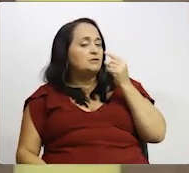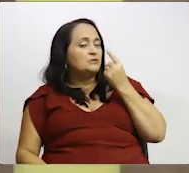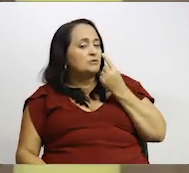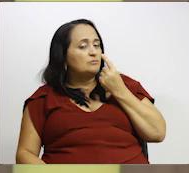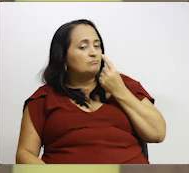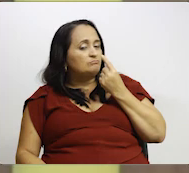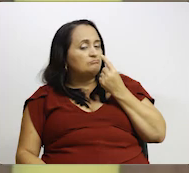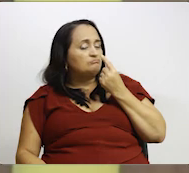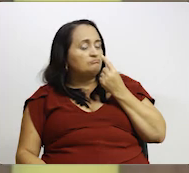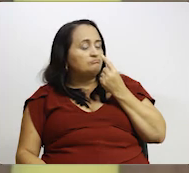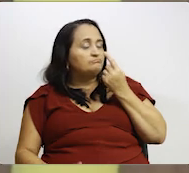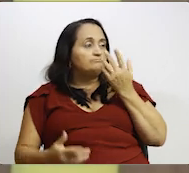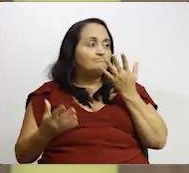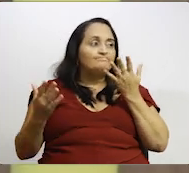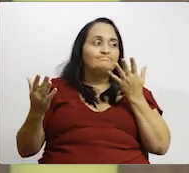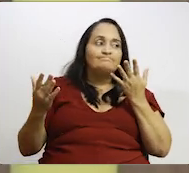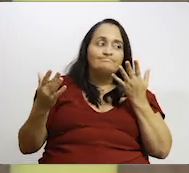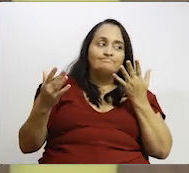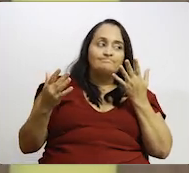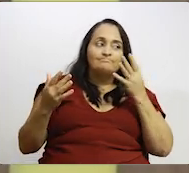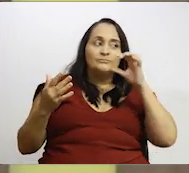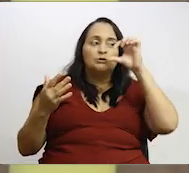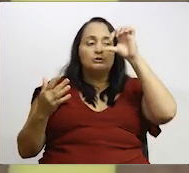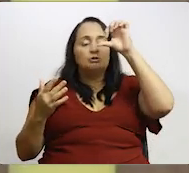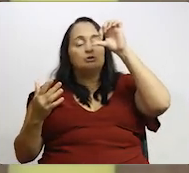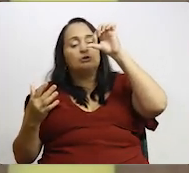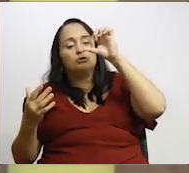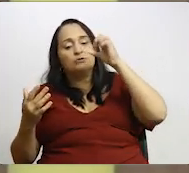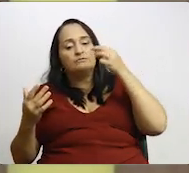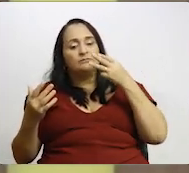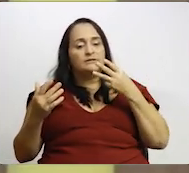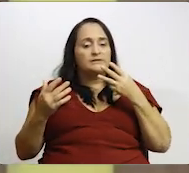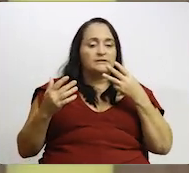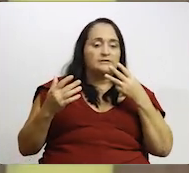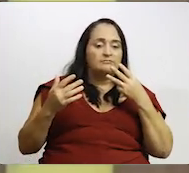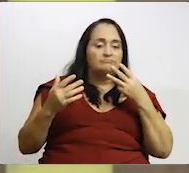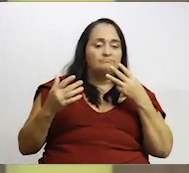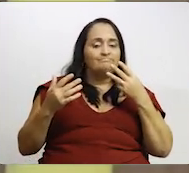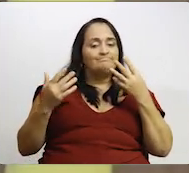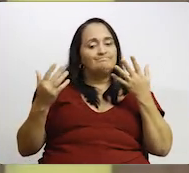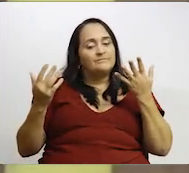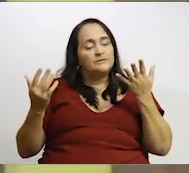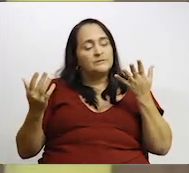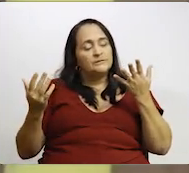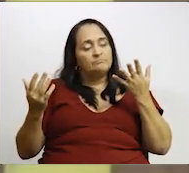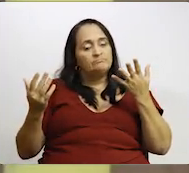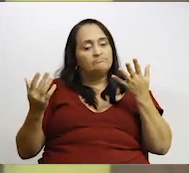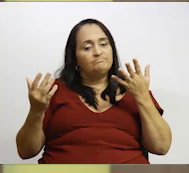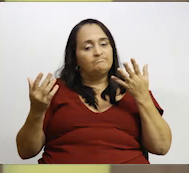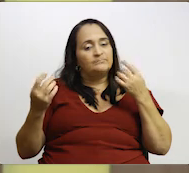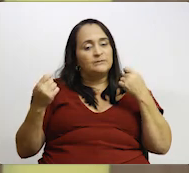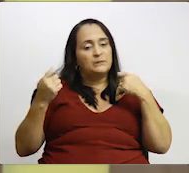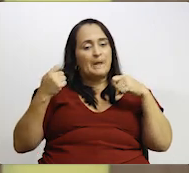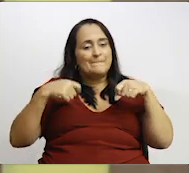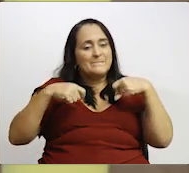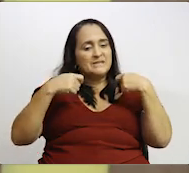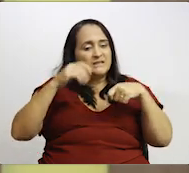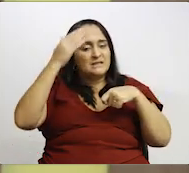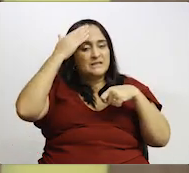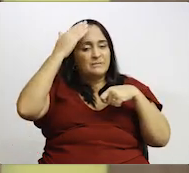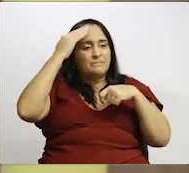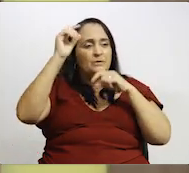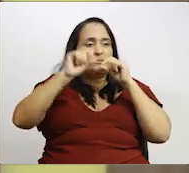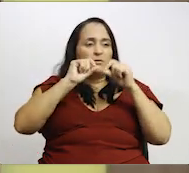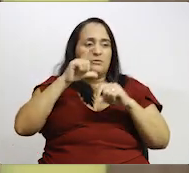um vai ficar? 9 para 3. Não, né, gente? Então, se eu tenho 9 coisas para 3 pessoas,